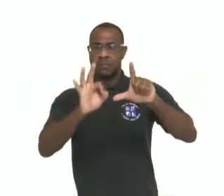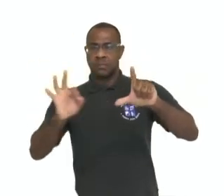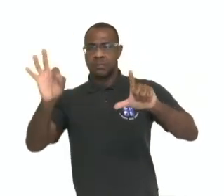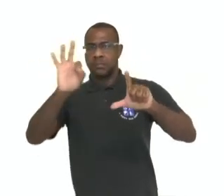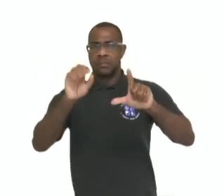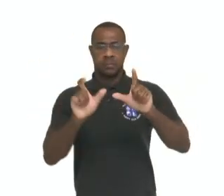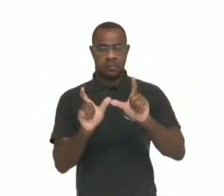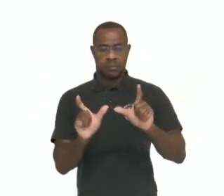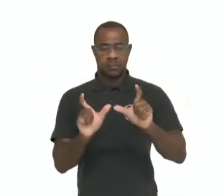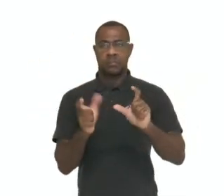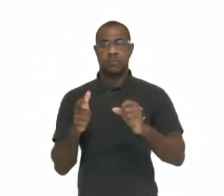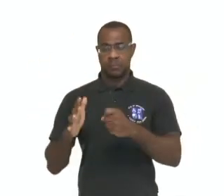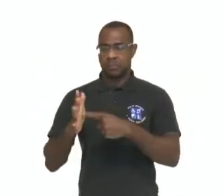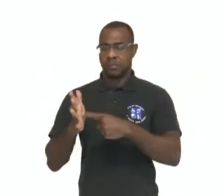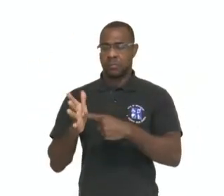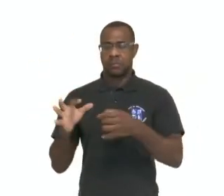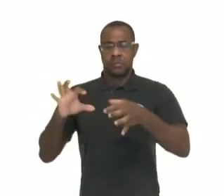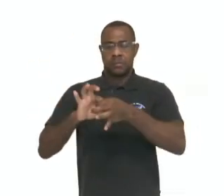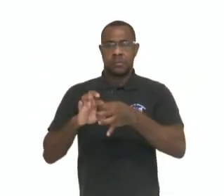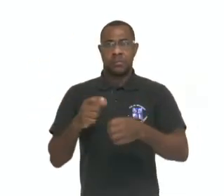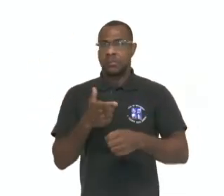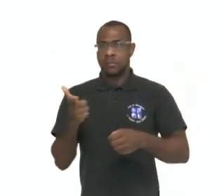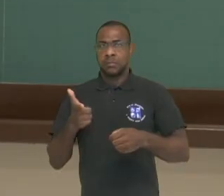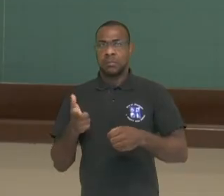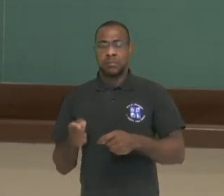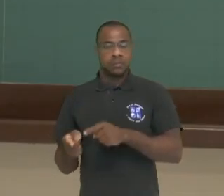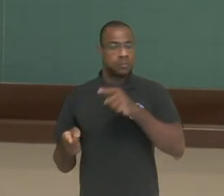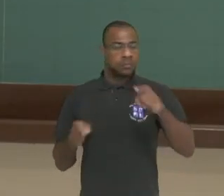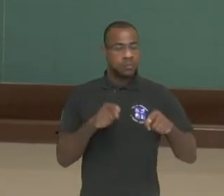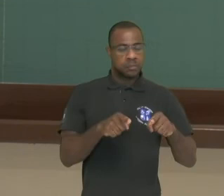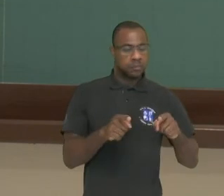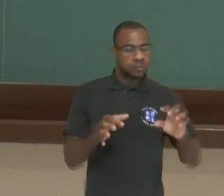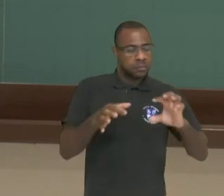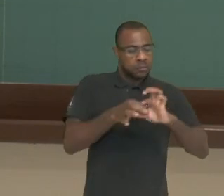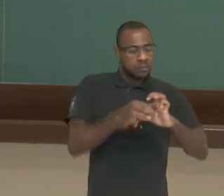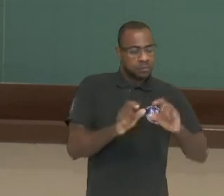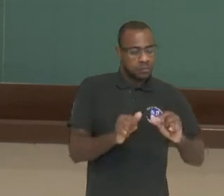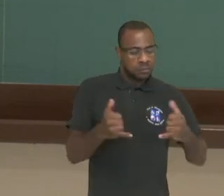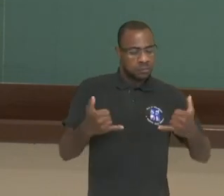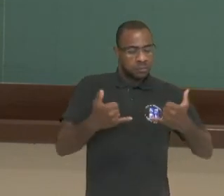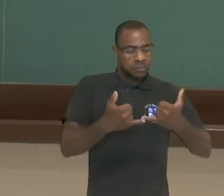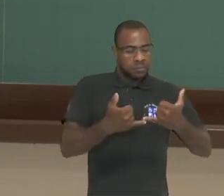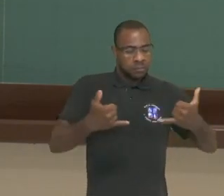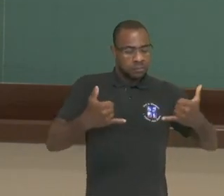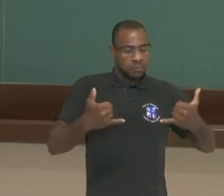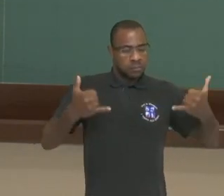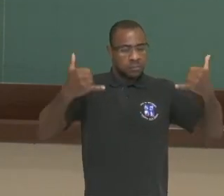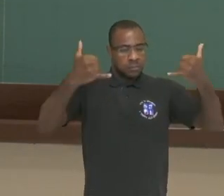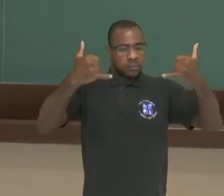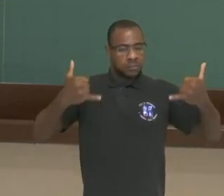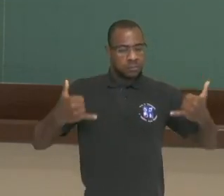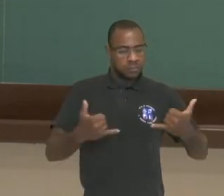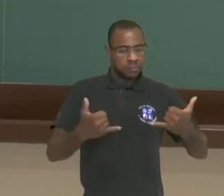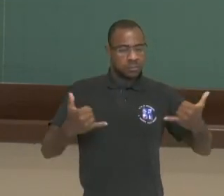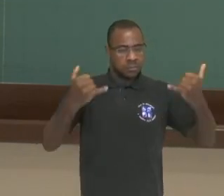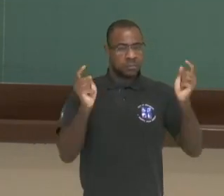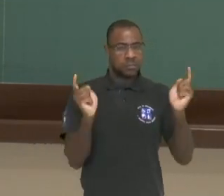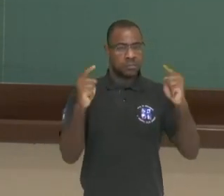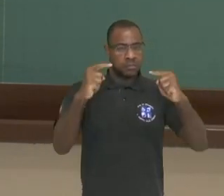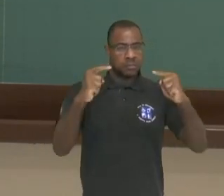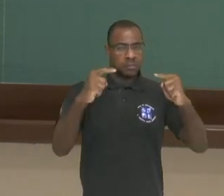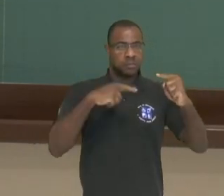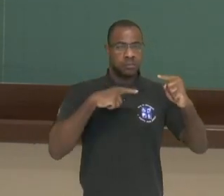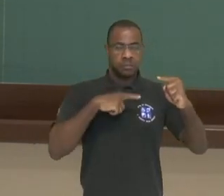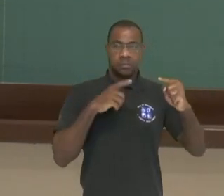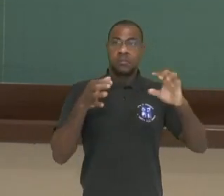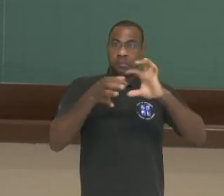um gerador com um que está ligado. Então você vai fazer essa comparação, tá? Você vai fazer essa comparação de um fio elétrico que não